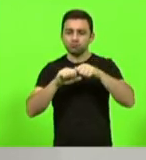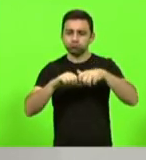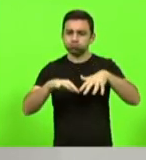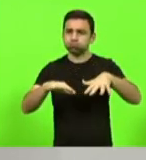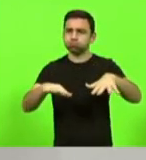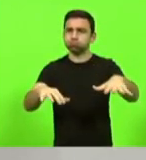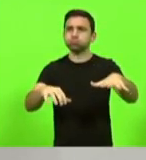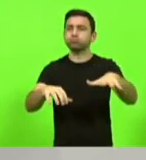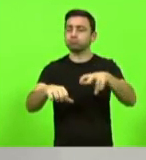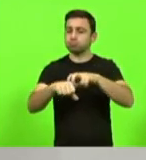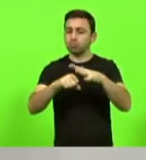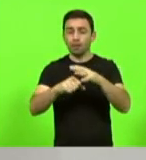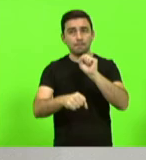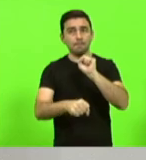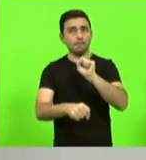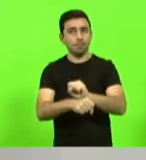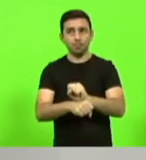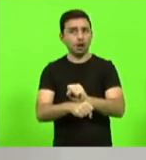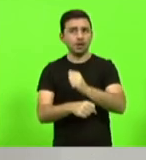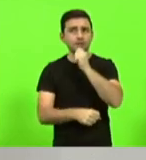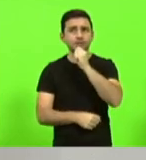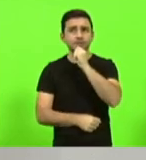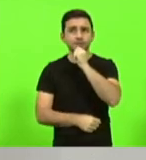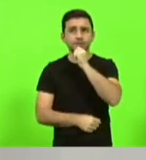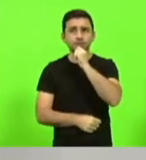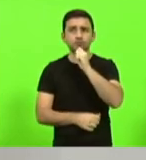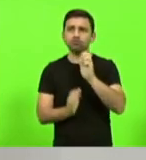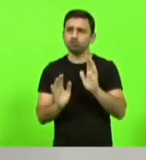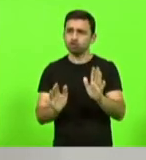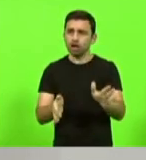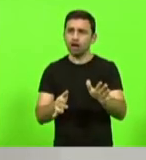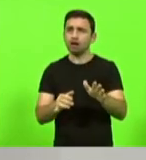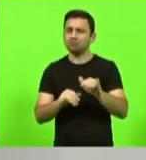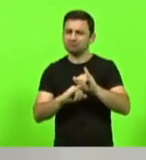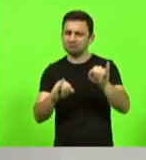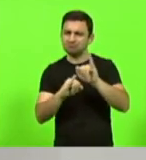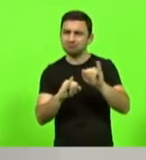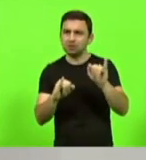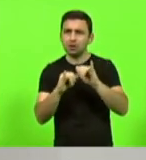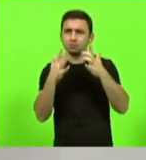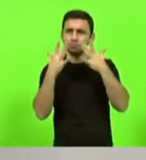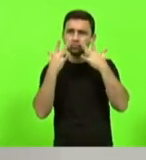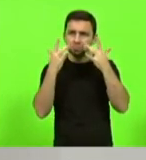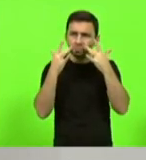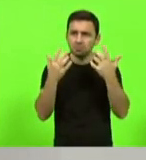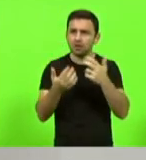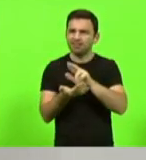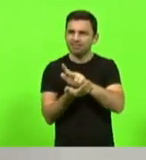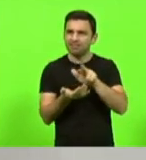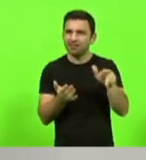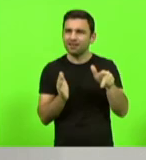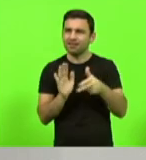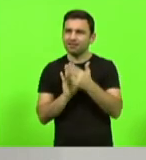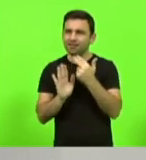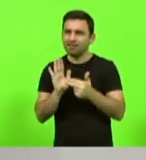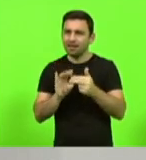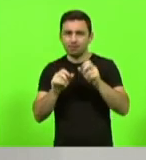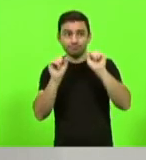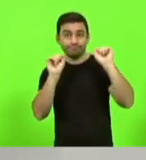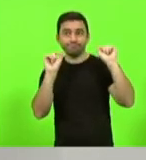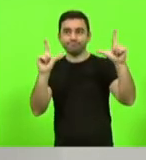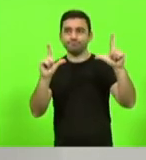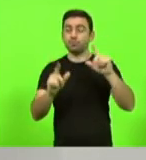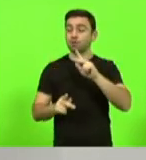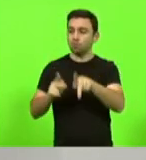Acabou. Foram produzidas diversas peças gráficas e audiovisuais com uma série de alertas à